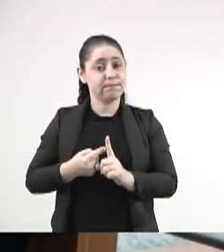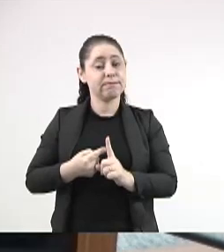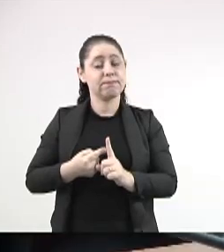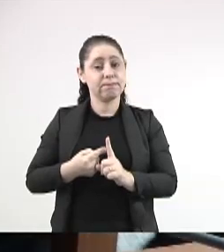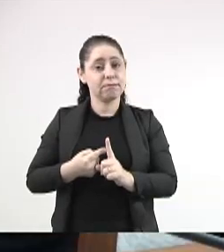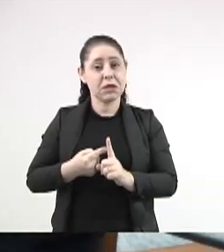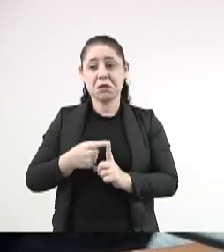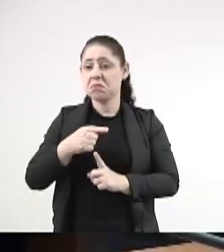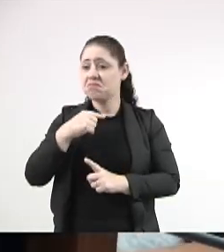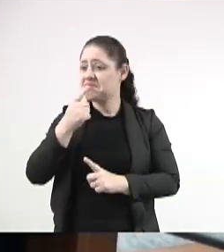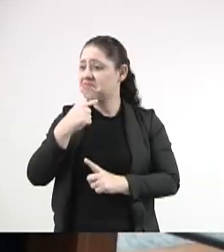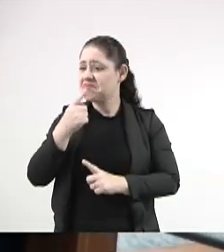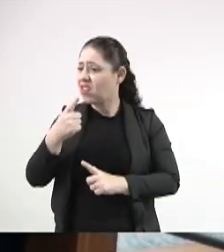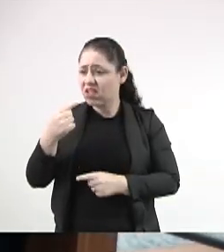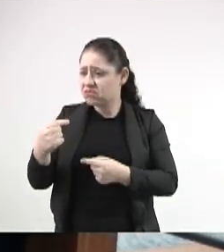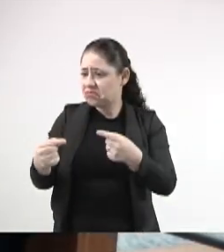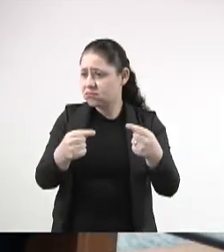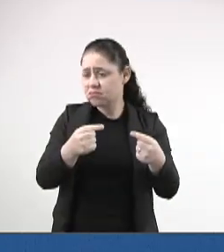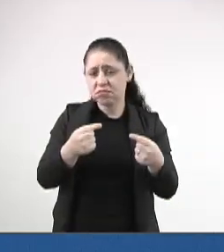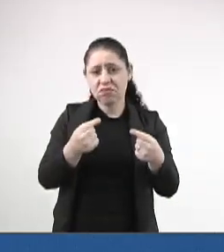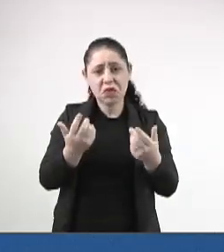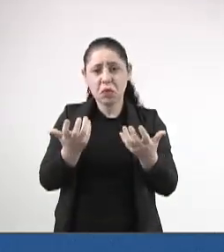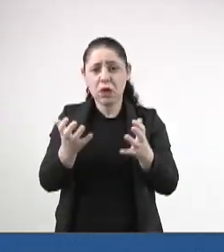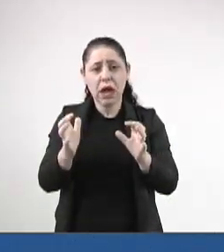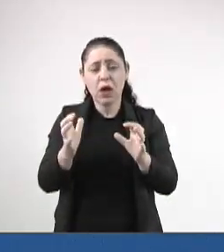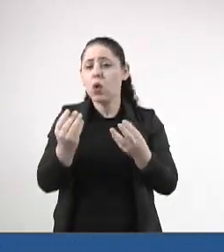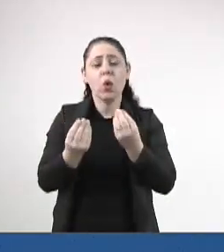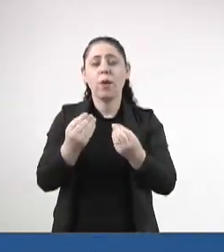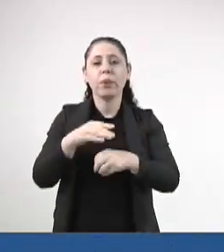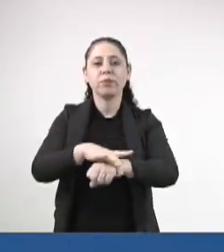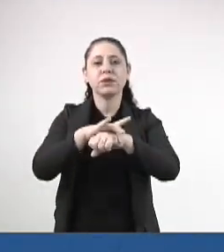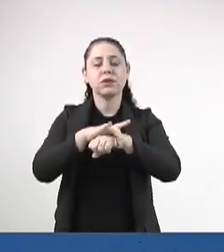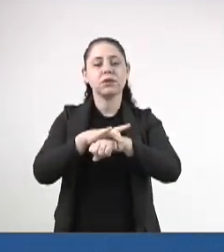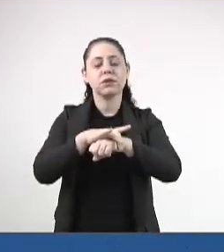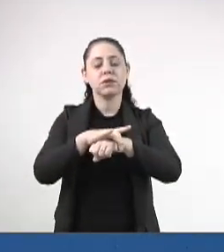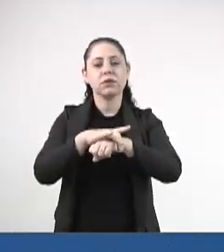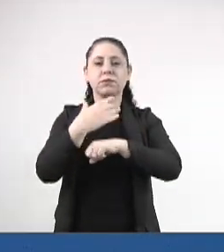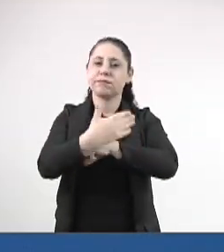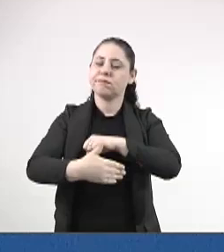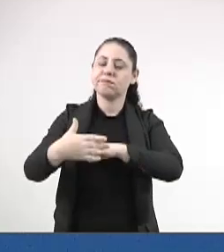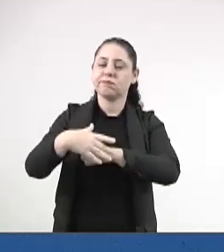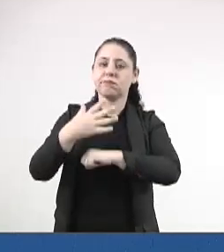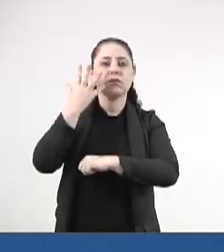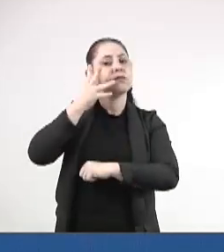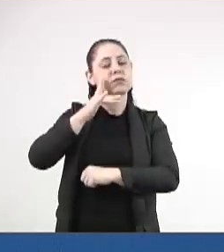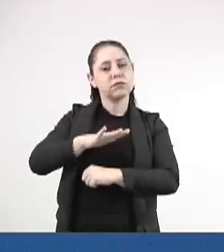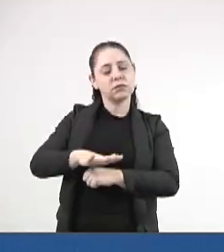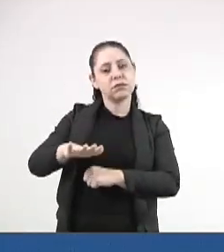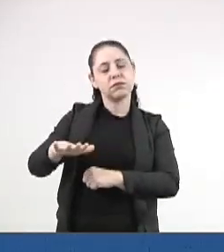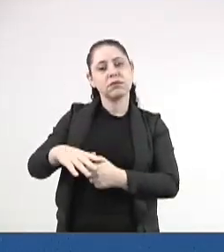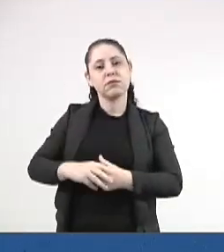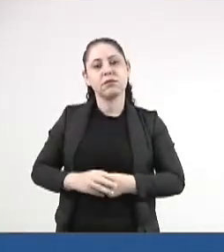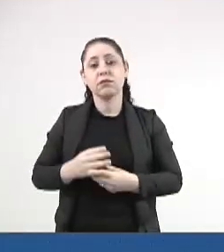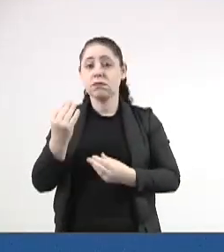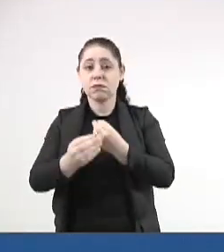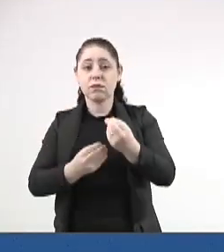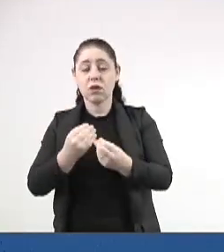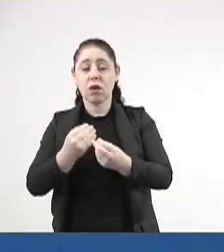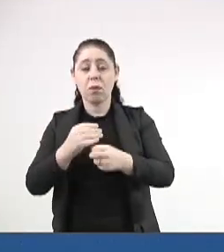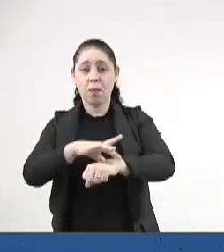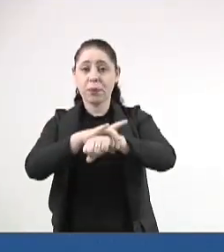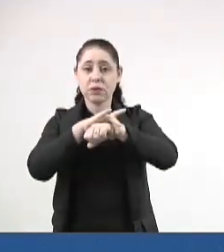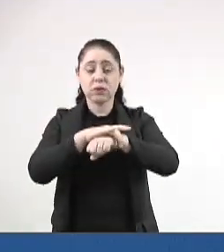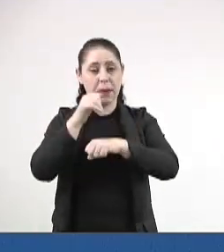e ninguém quer discutir como proteger essas crianças, como proteger essas mulheres que